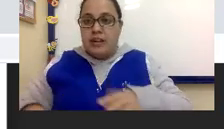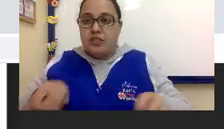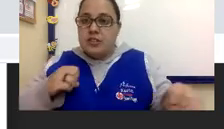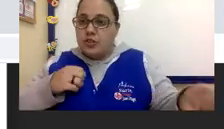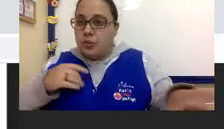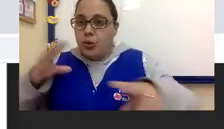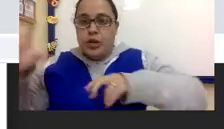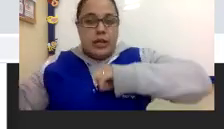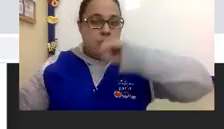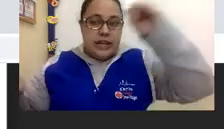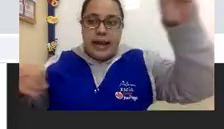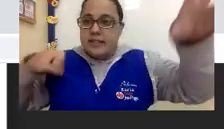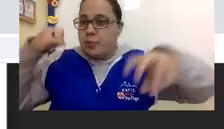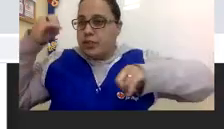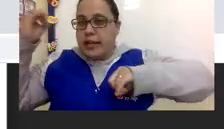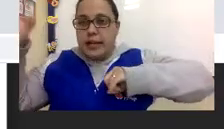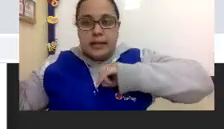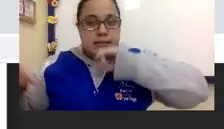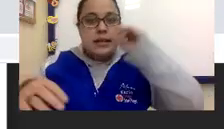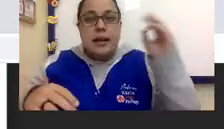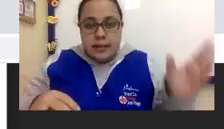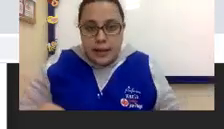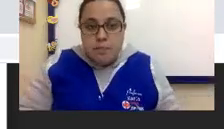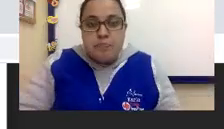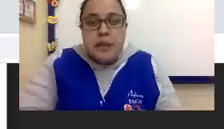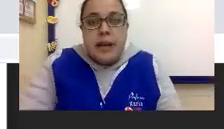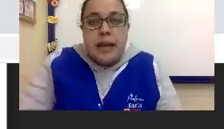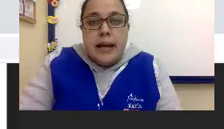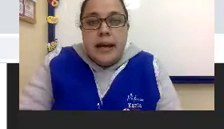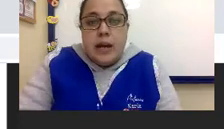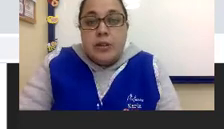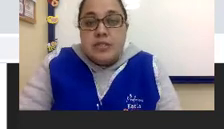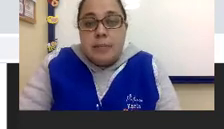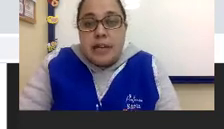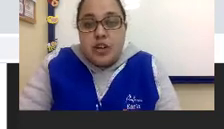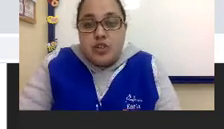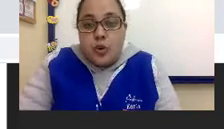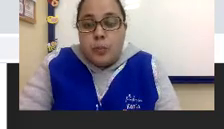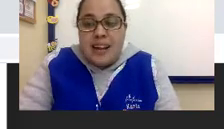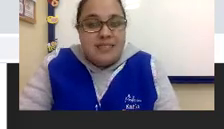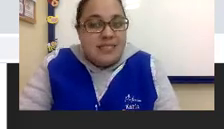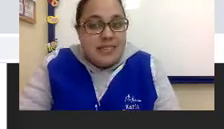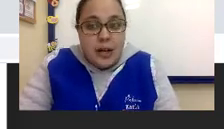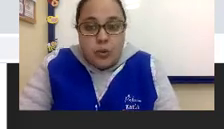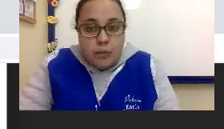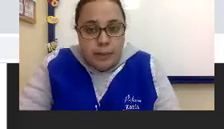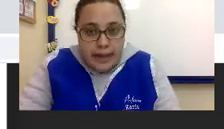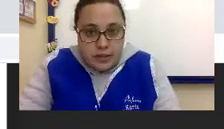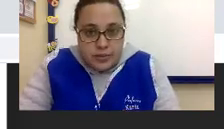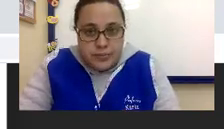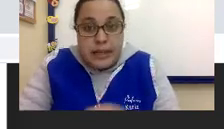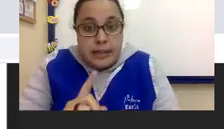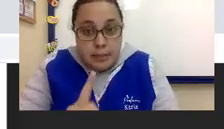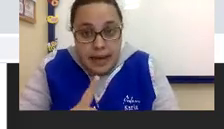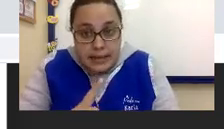bolo lá já se transformou em nutrientes, proteínas, né? Eu não sabia que nosso corpo era tão